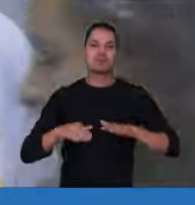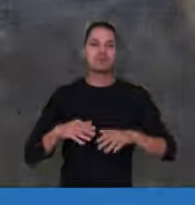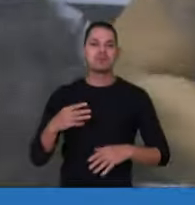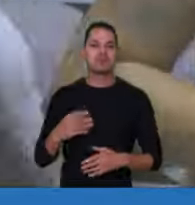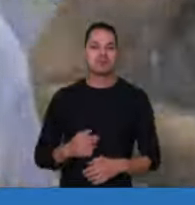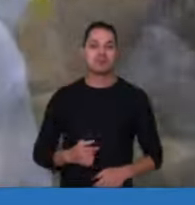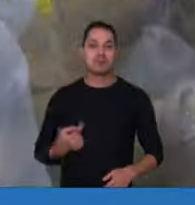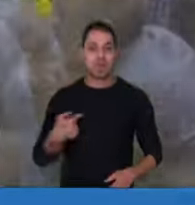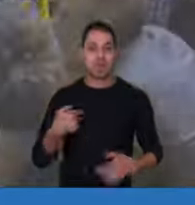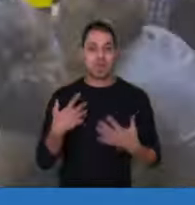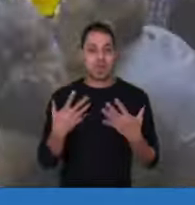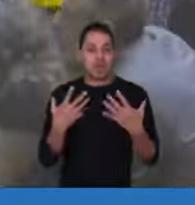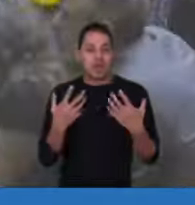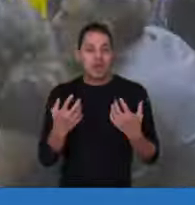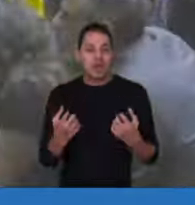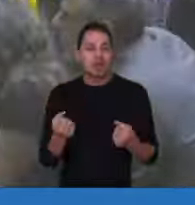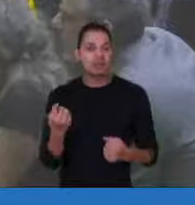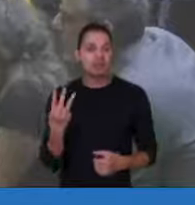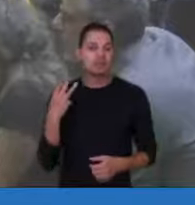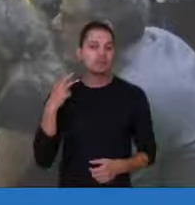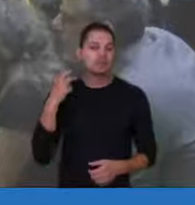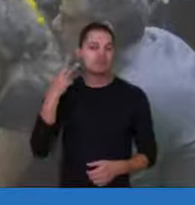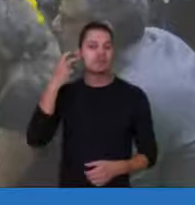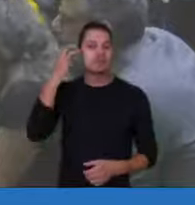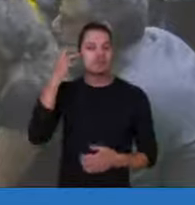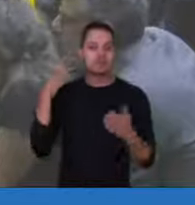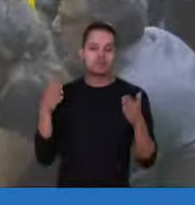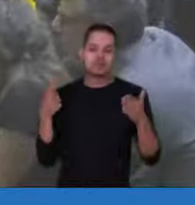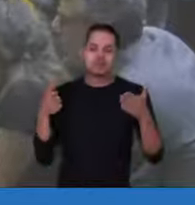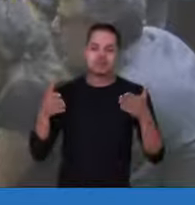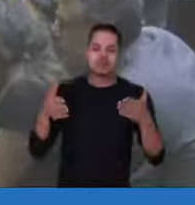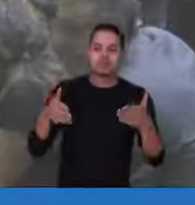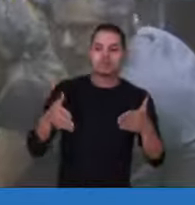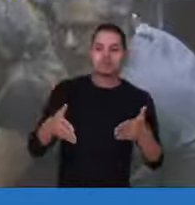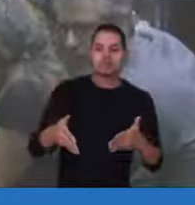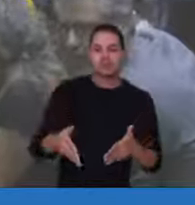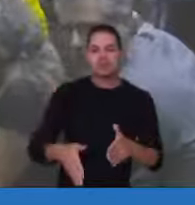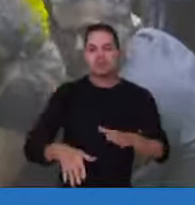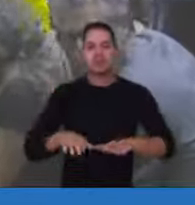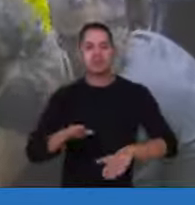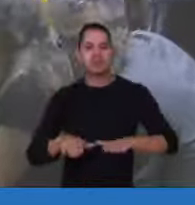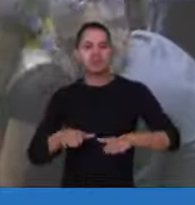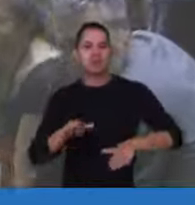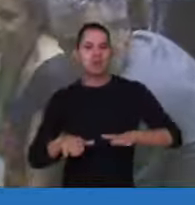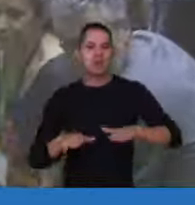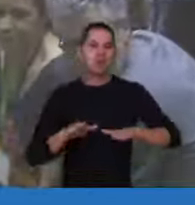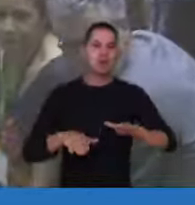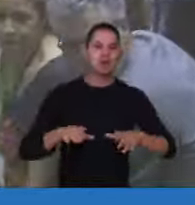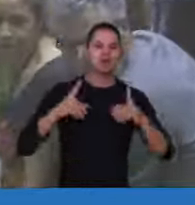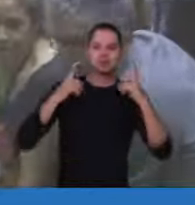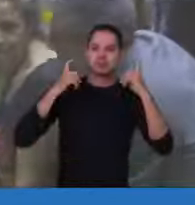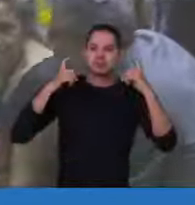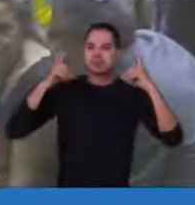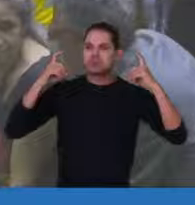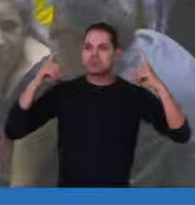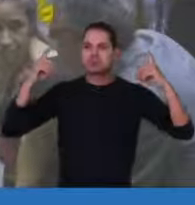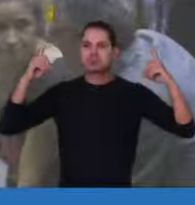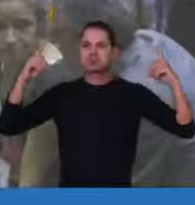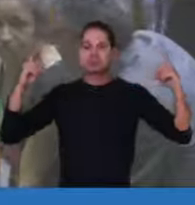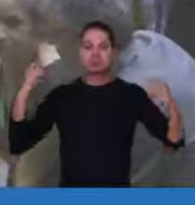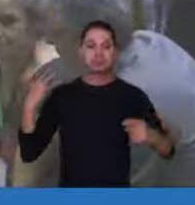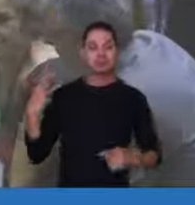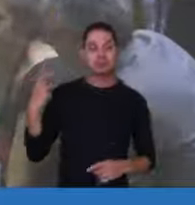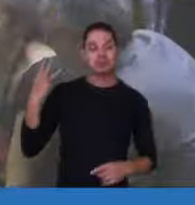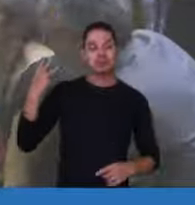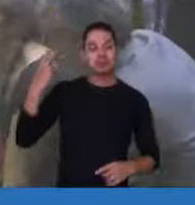tambor. Eu vim, Marielle, eu vim. Eu vim rufar tambor.